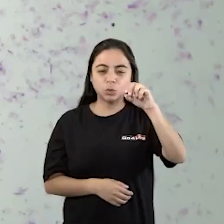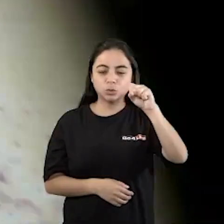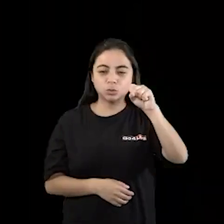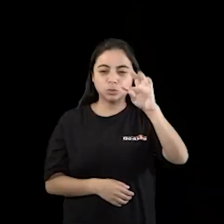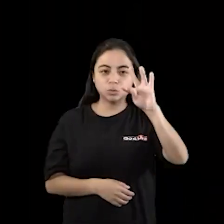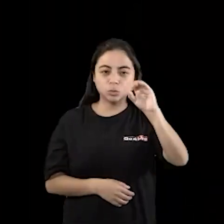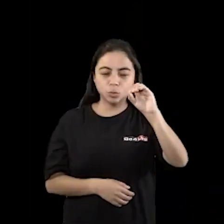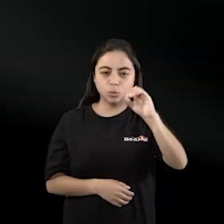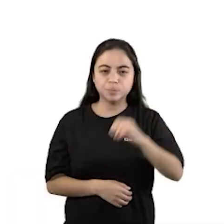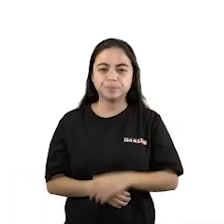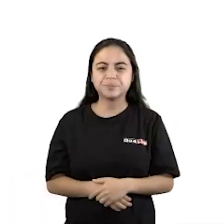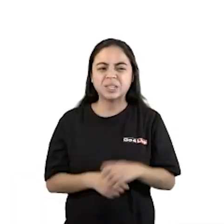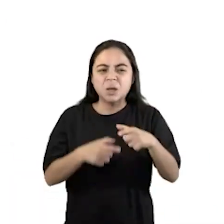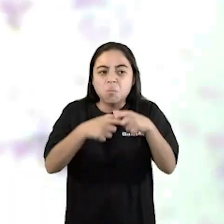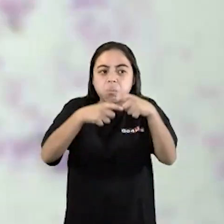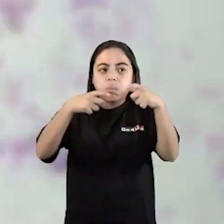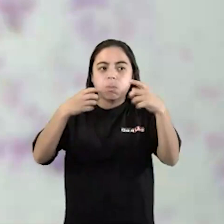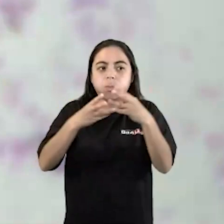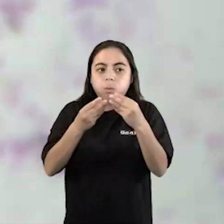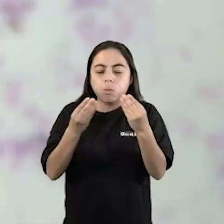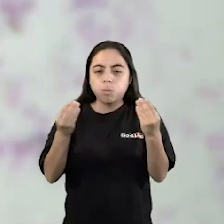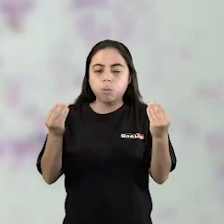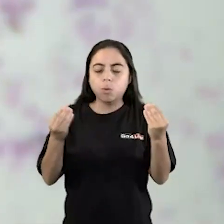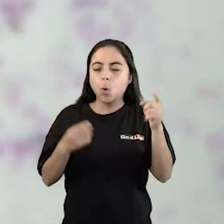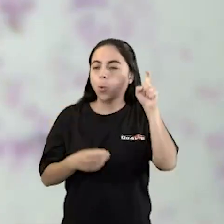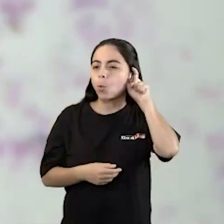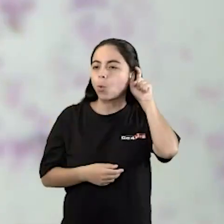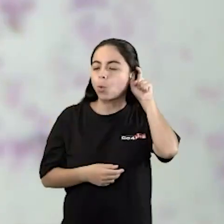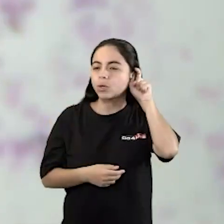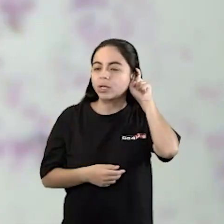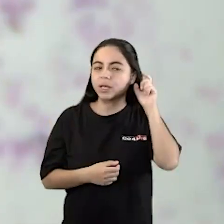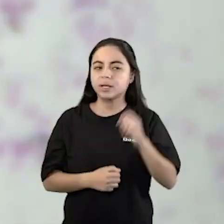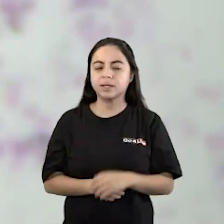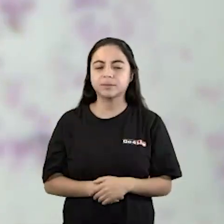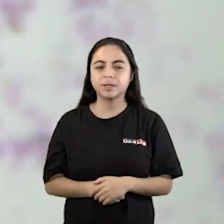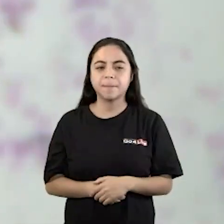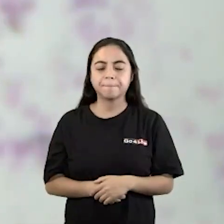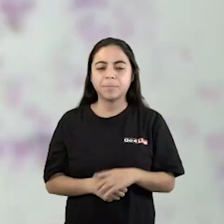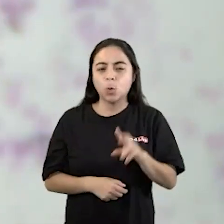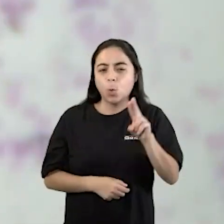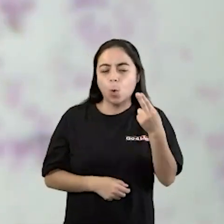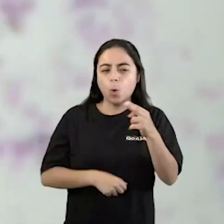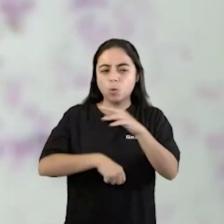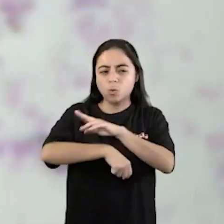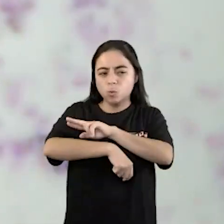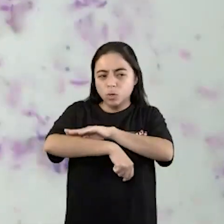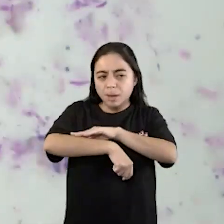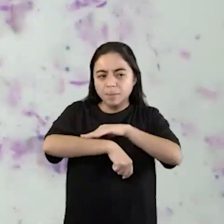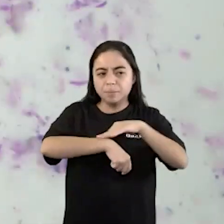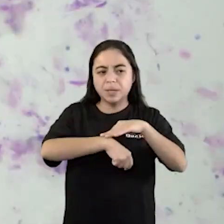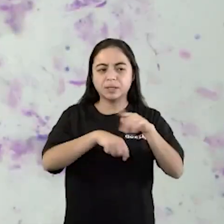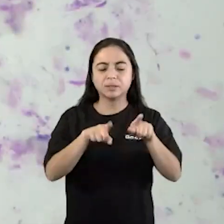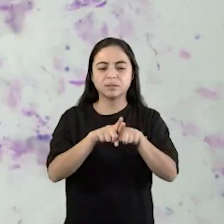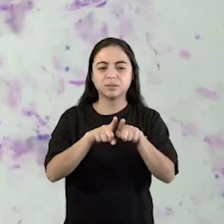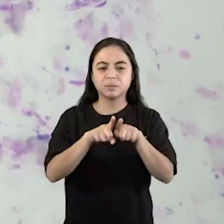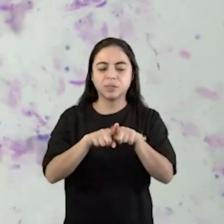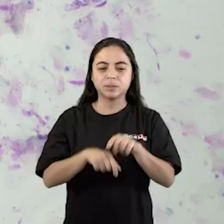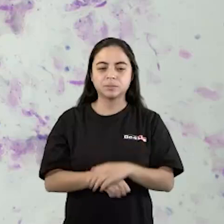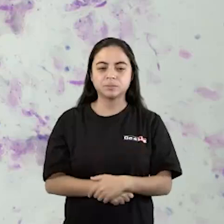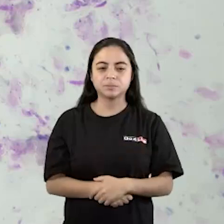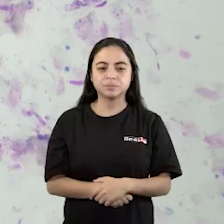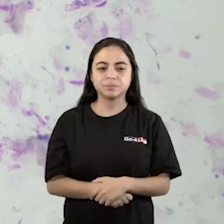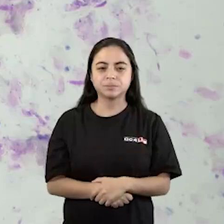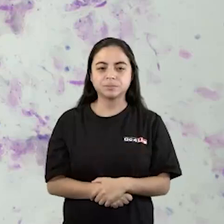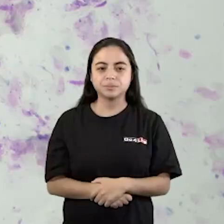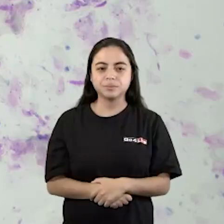que estão em excesso, seja na orelha, que é a extensão da pele, seja na pele propriamente dita.